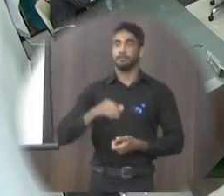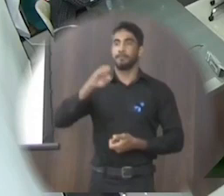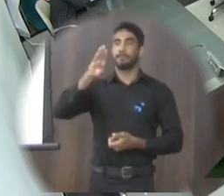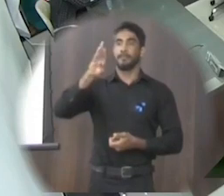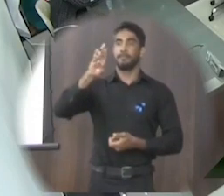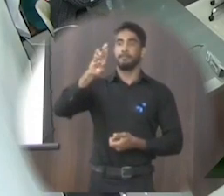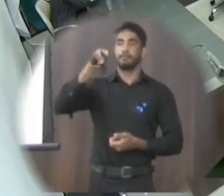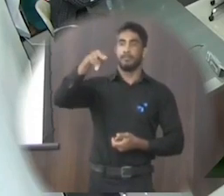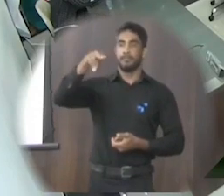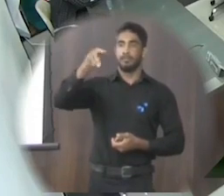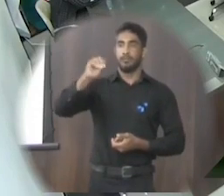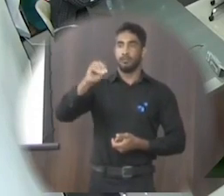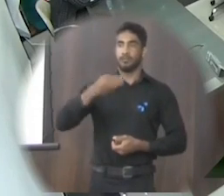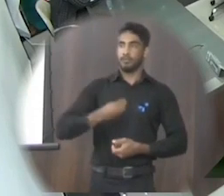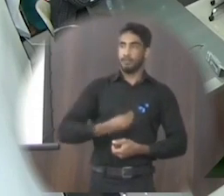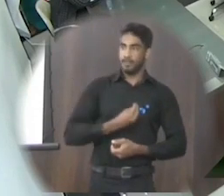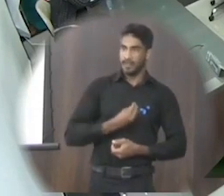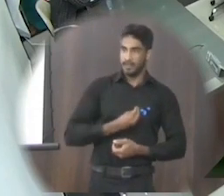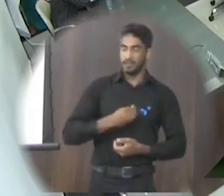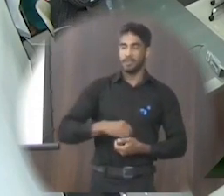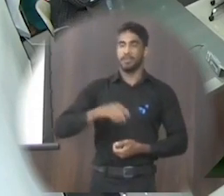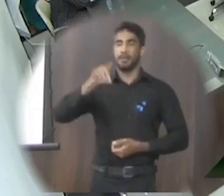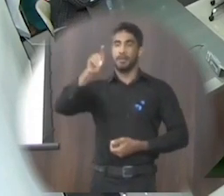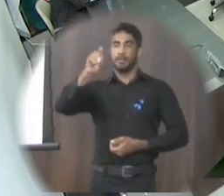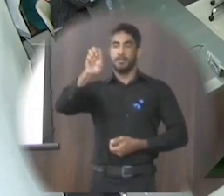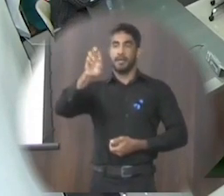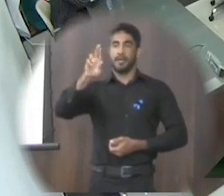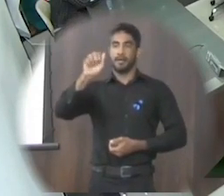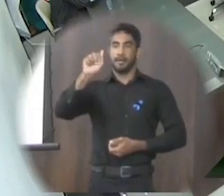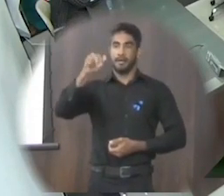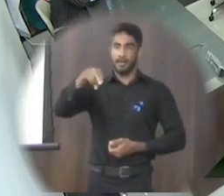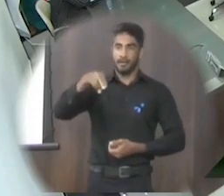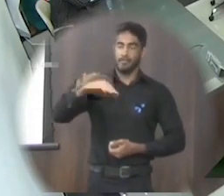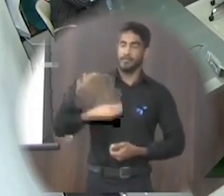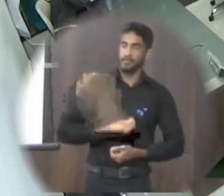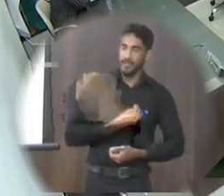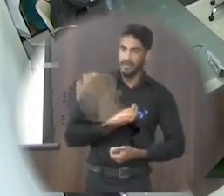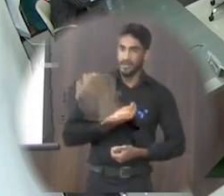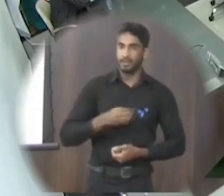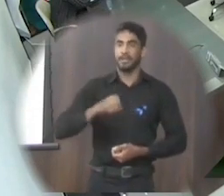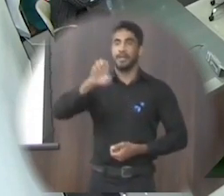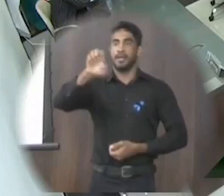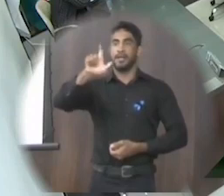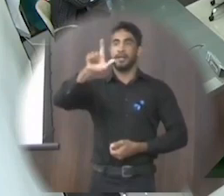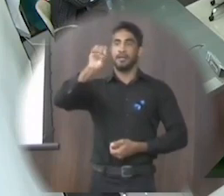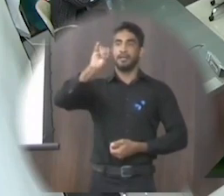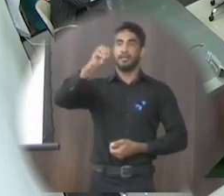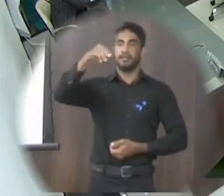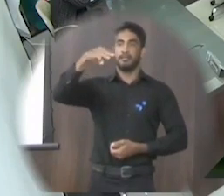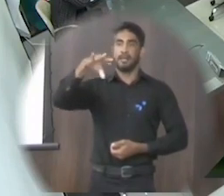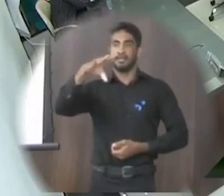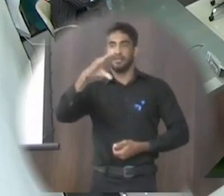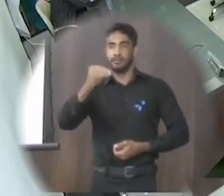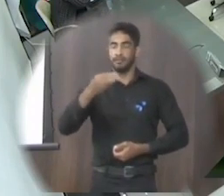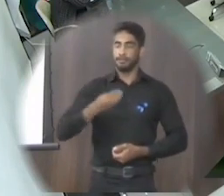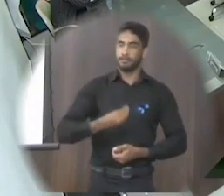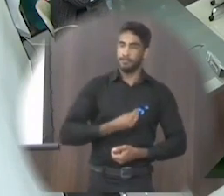Bruno Henrique Oliveira Mendes. Presente. Derlan Miranda dos Reis. Presente. Elismácio Borges Ferreira.